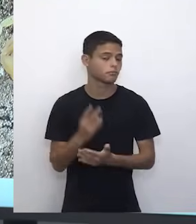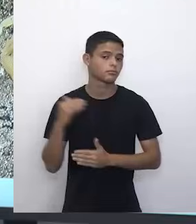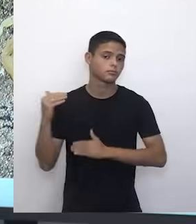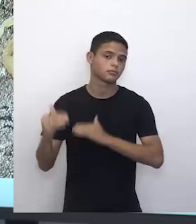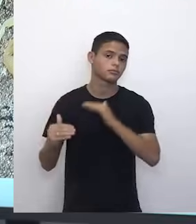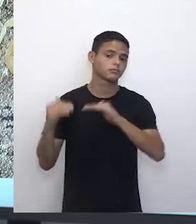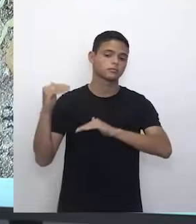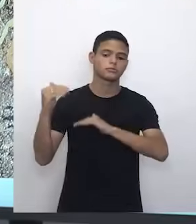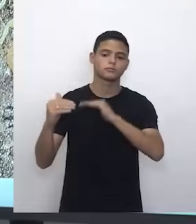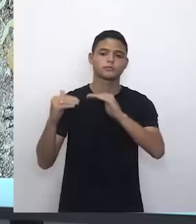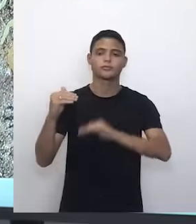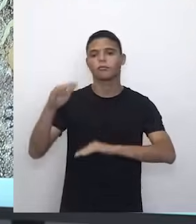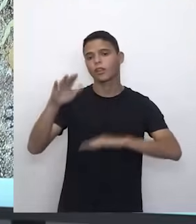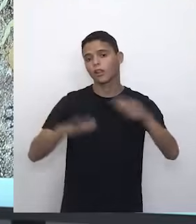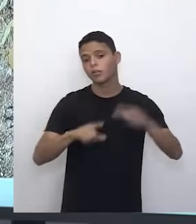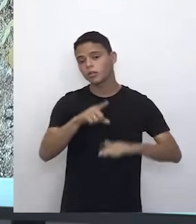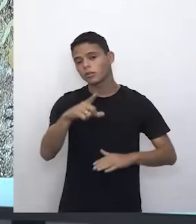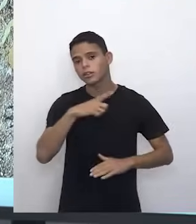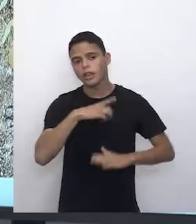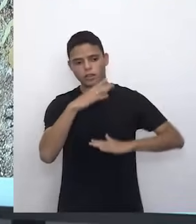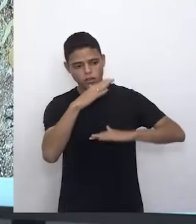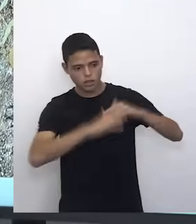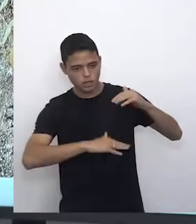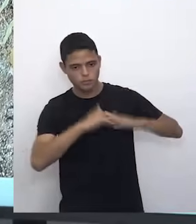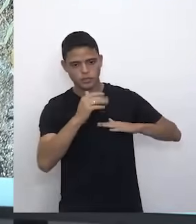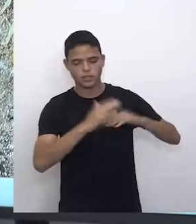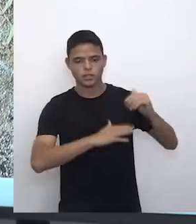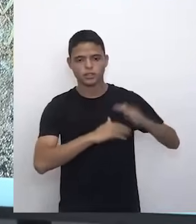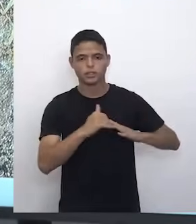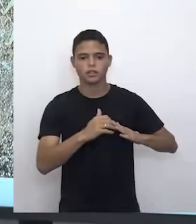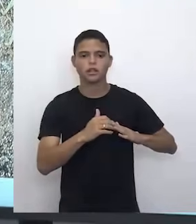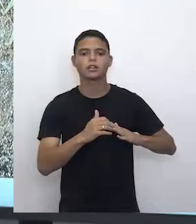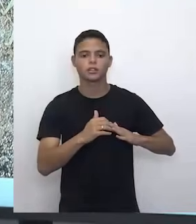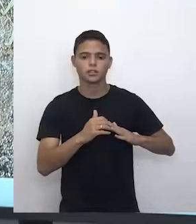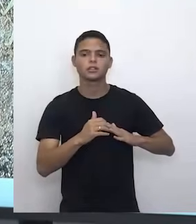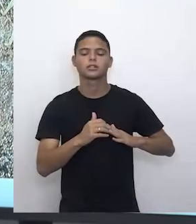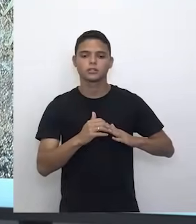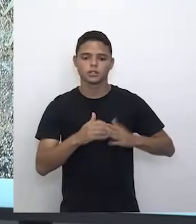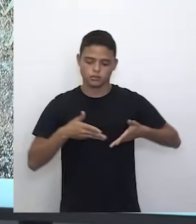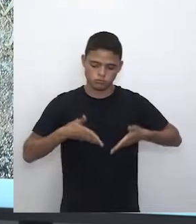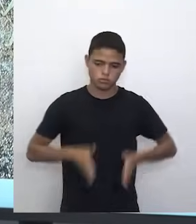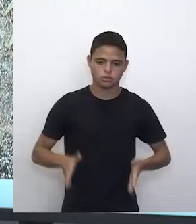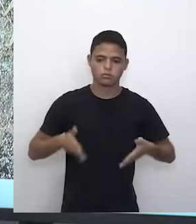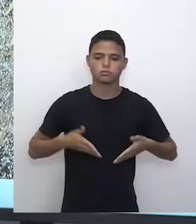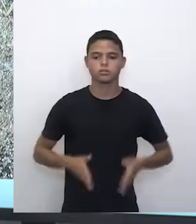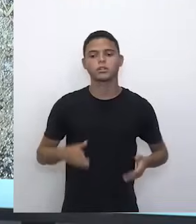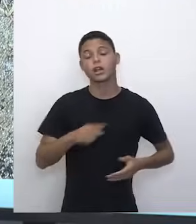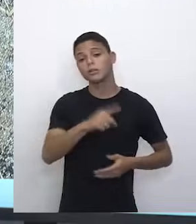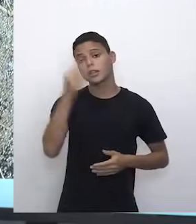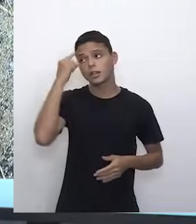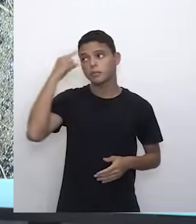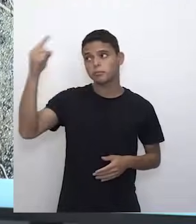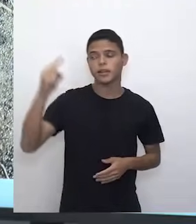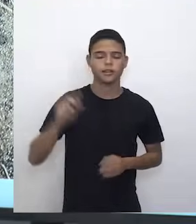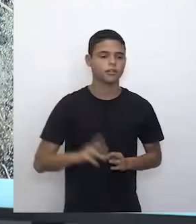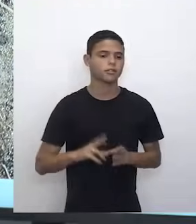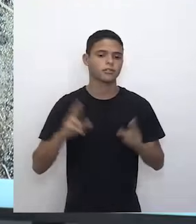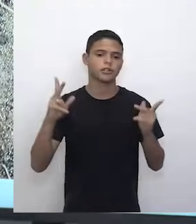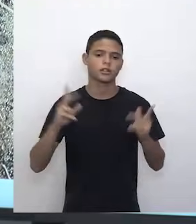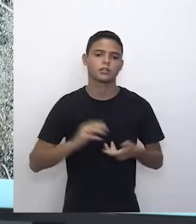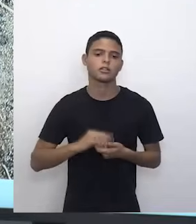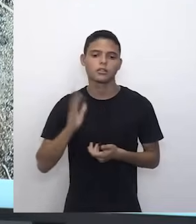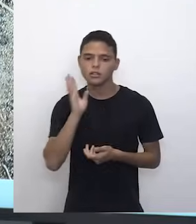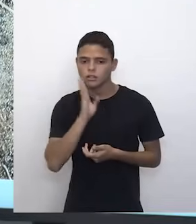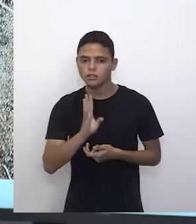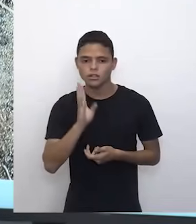processo. Tá? Então pode ser que você pegue a habilidade que tem aqui, né, que é de processos reprodutivos e tal, e você pense em uma coisa totalmente diferente.